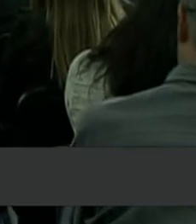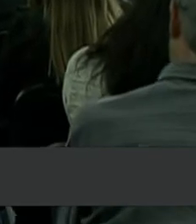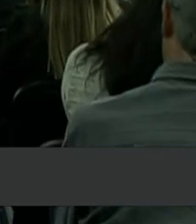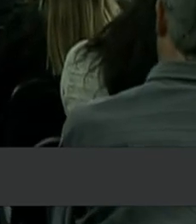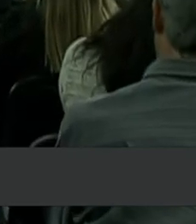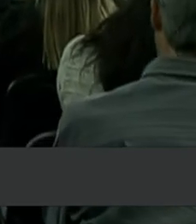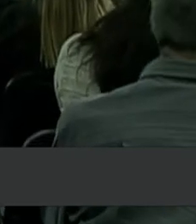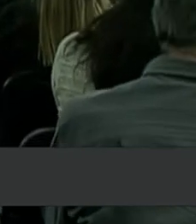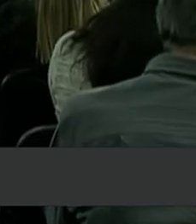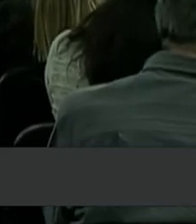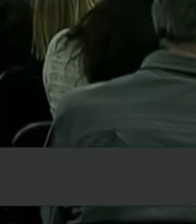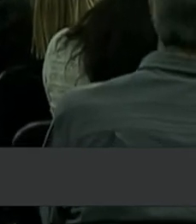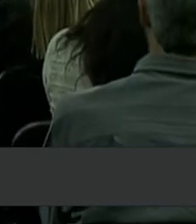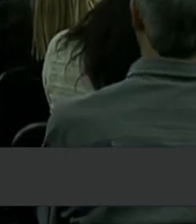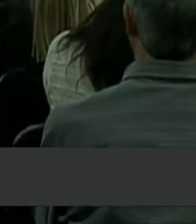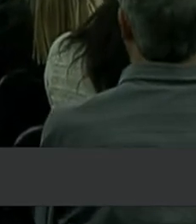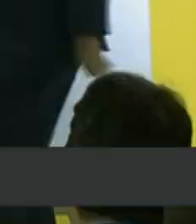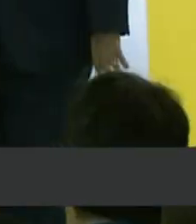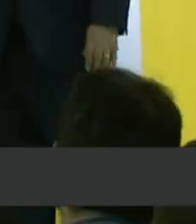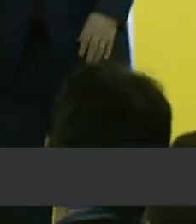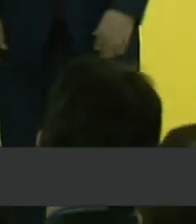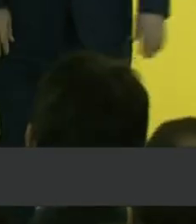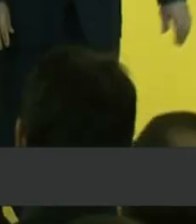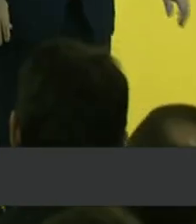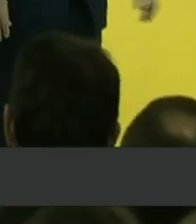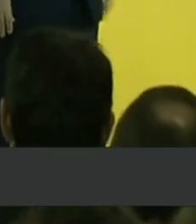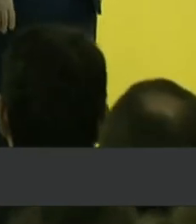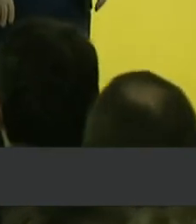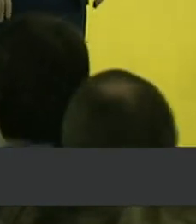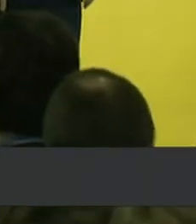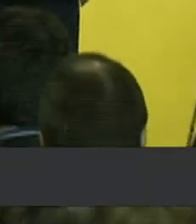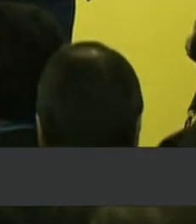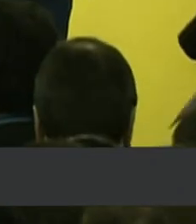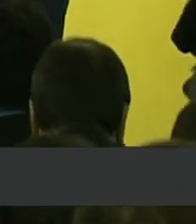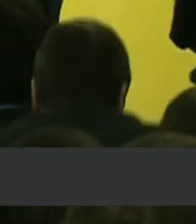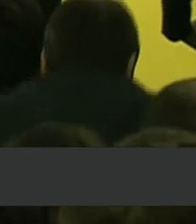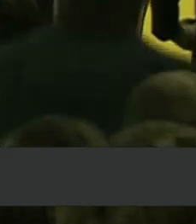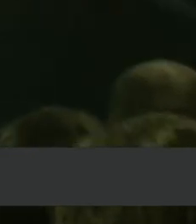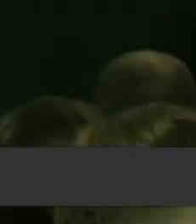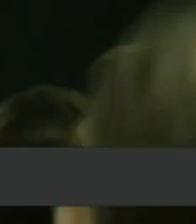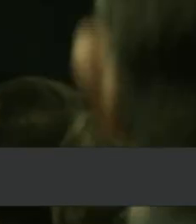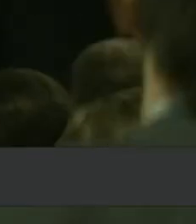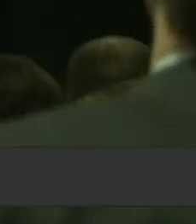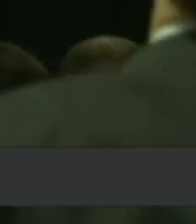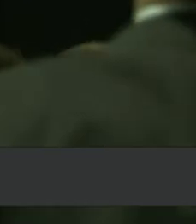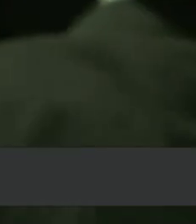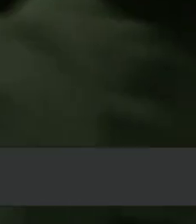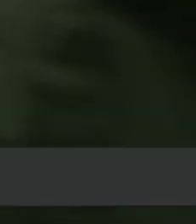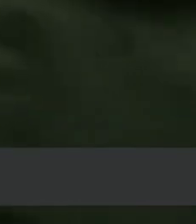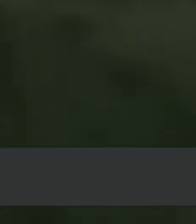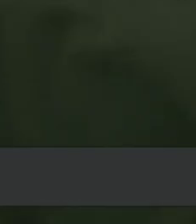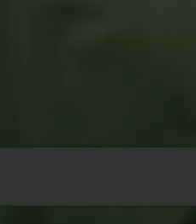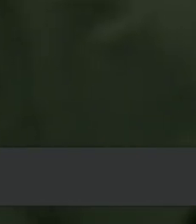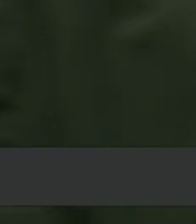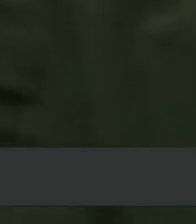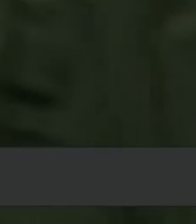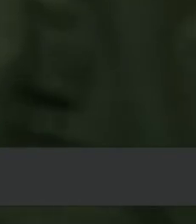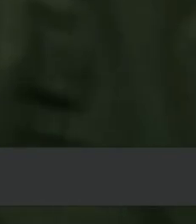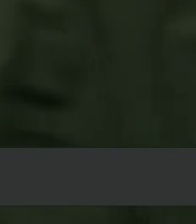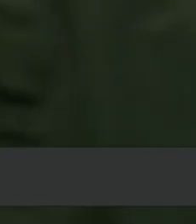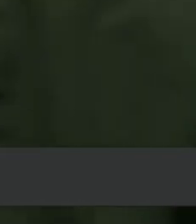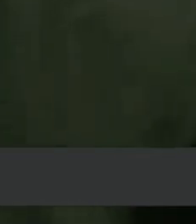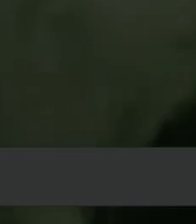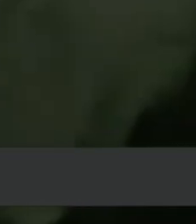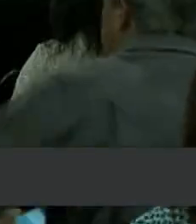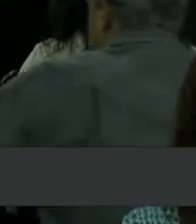Está encerrada esta cerimônia. Agradecemos a presença de todos, desejando um ótimo dia e uma